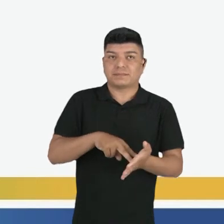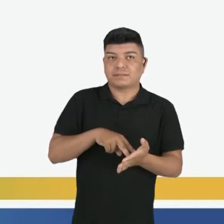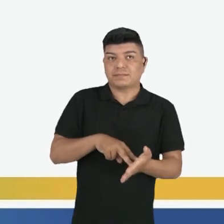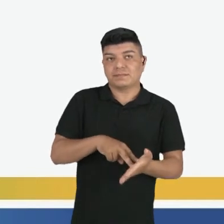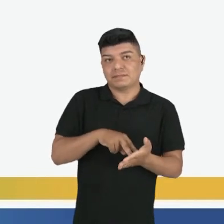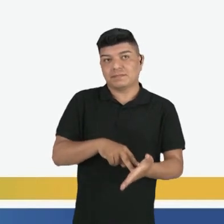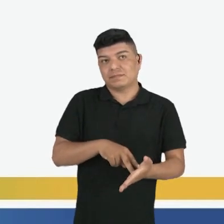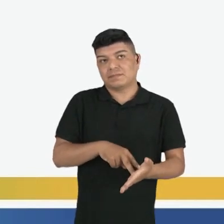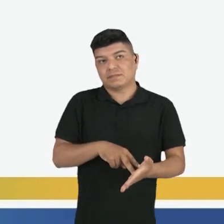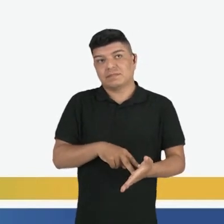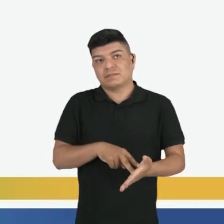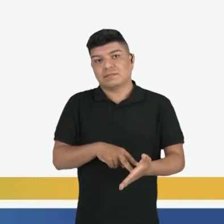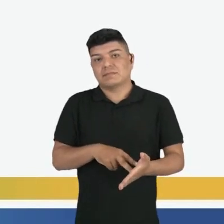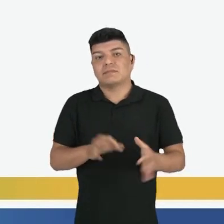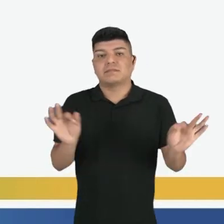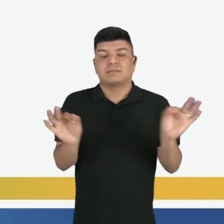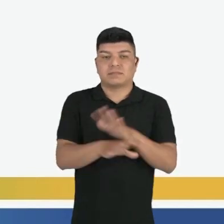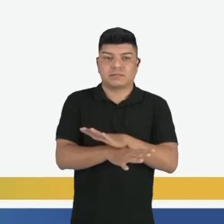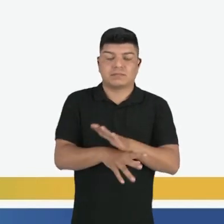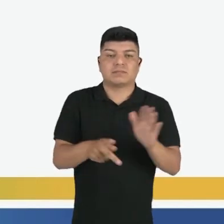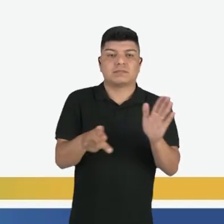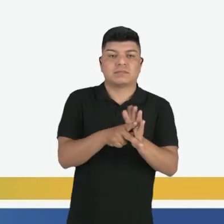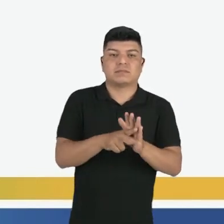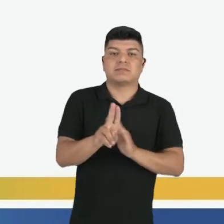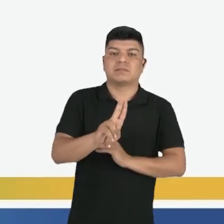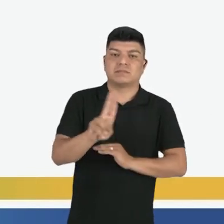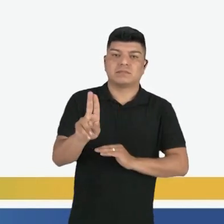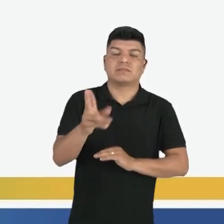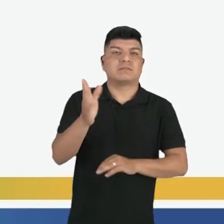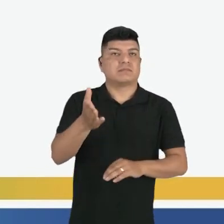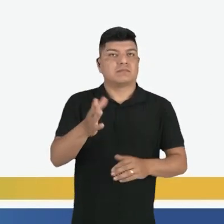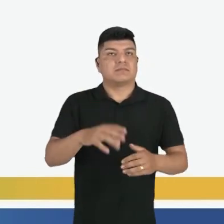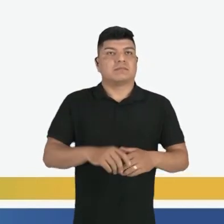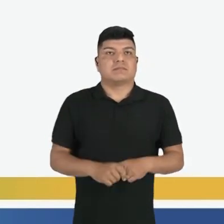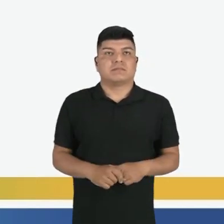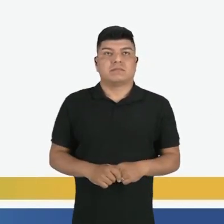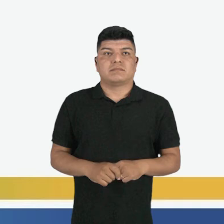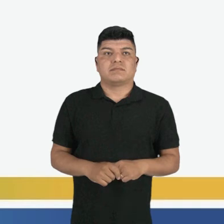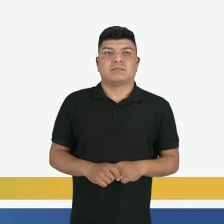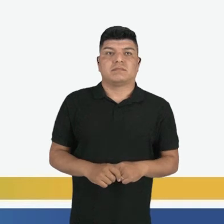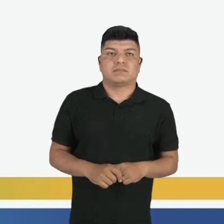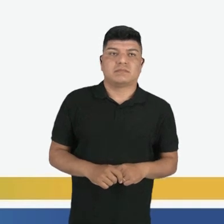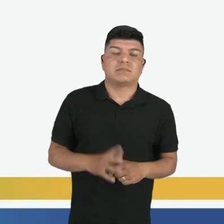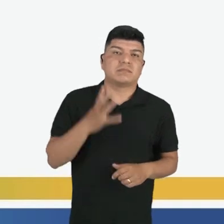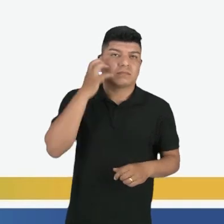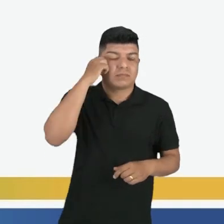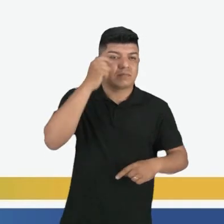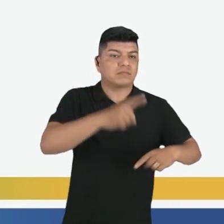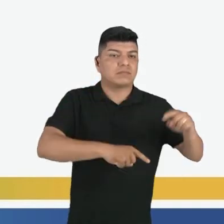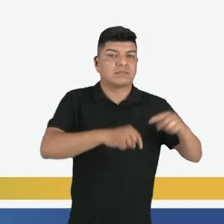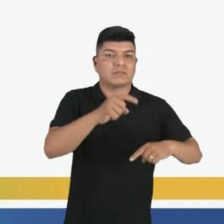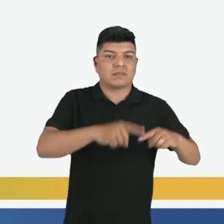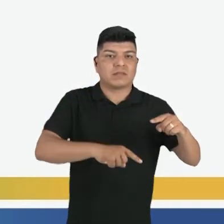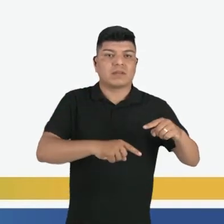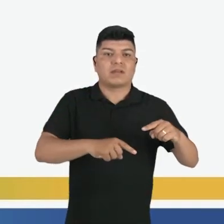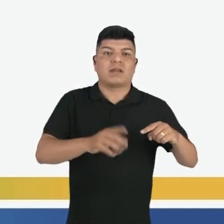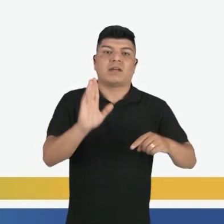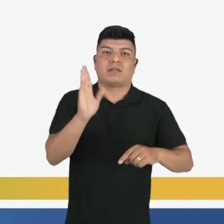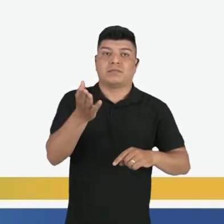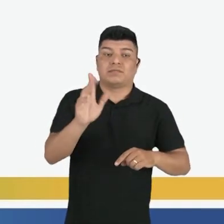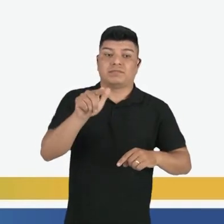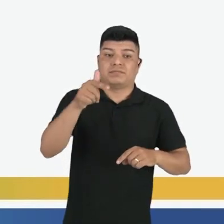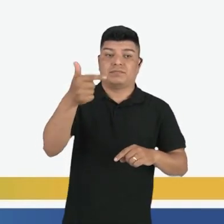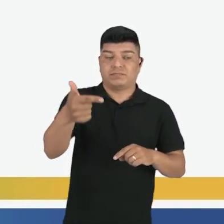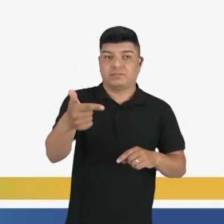às coisas que ali estão concretas, o próprio nome diz, né? Patrimônio material. Imaterial, como disse em